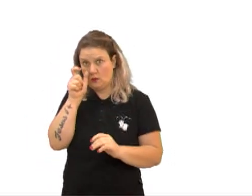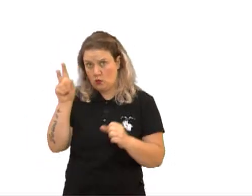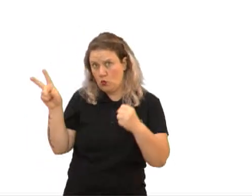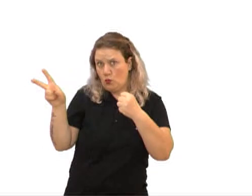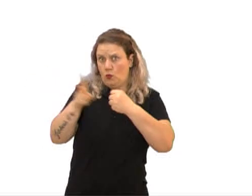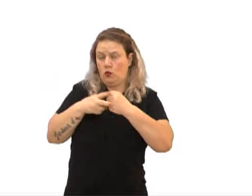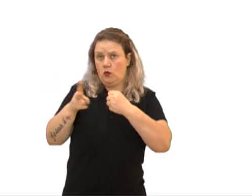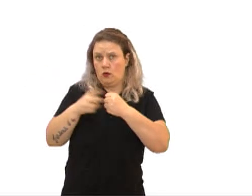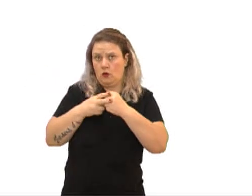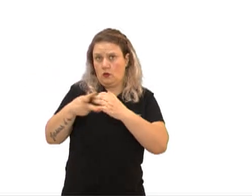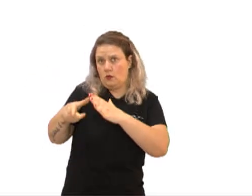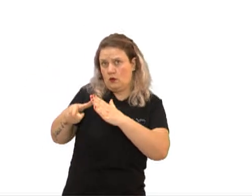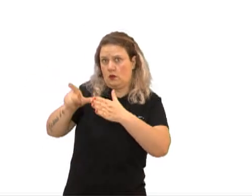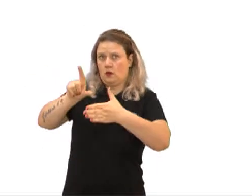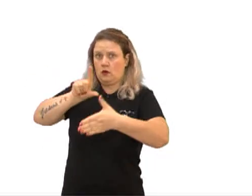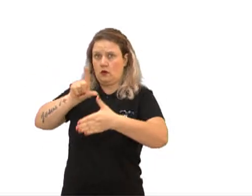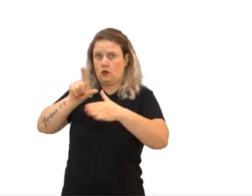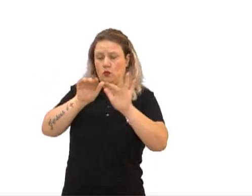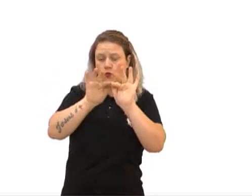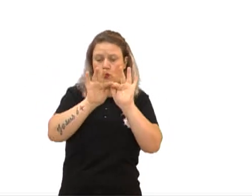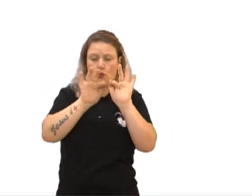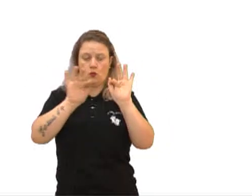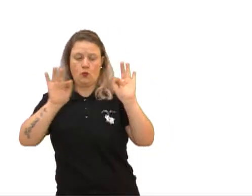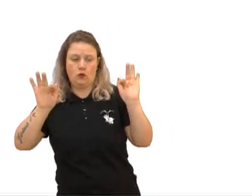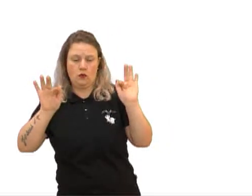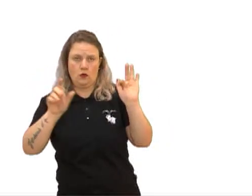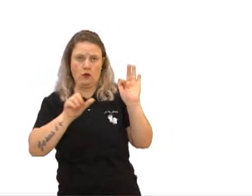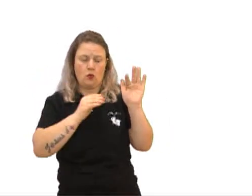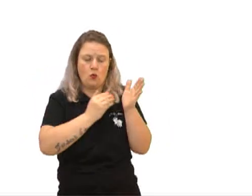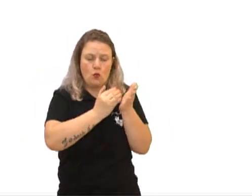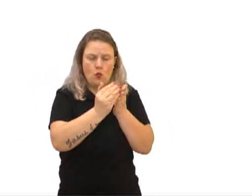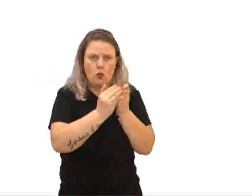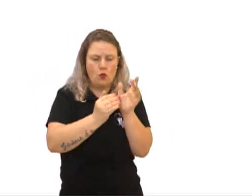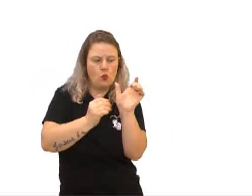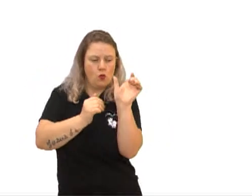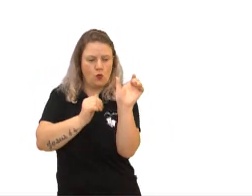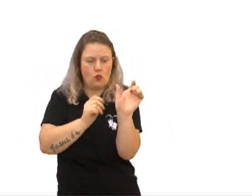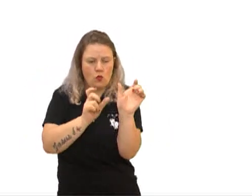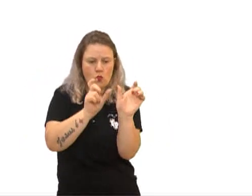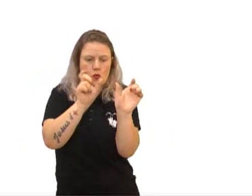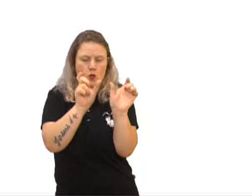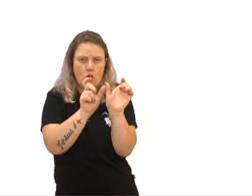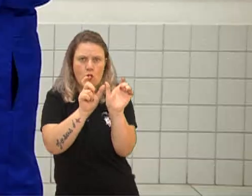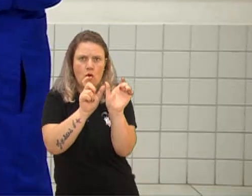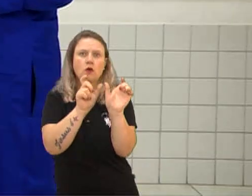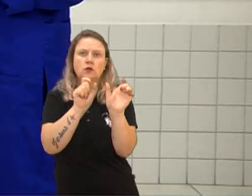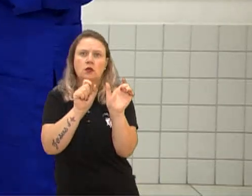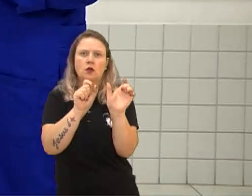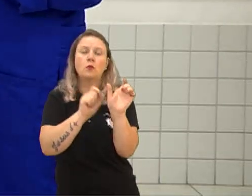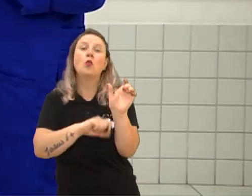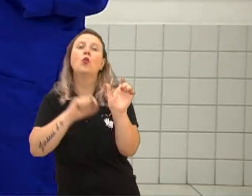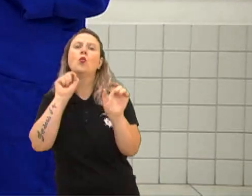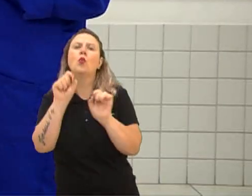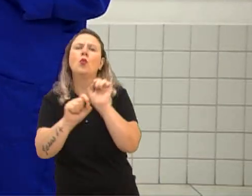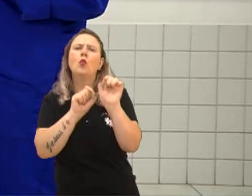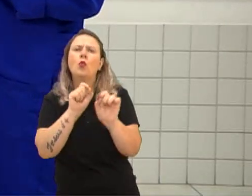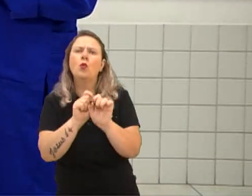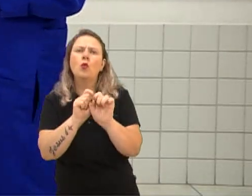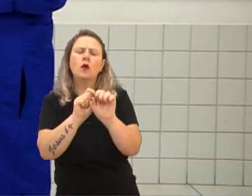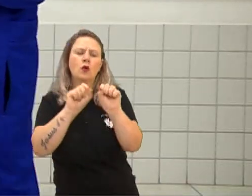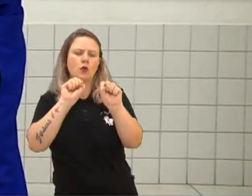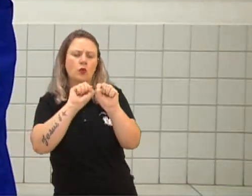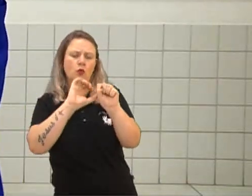verbo aqui veio primeiramente no início da oração e o sujeito, ele foi aqui para o final. E que a